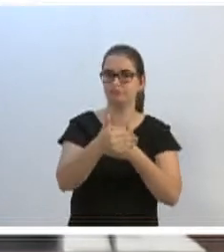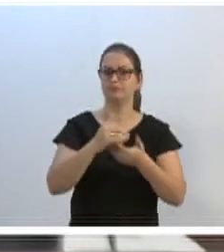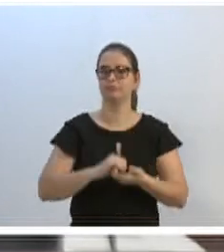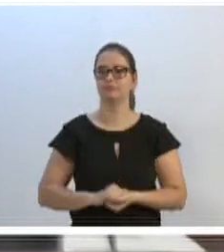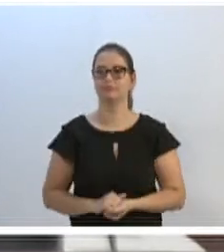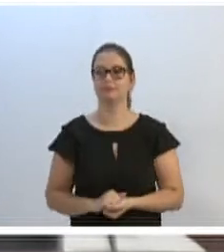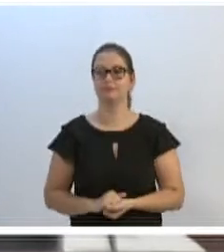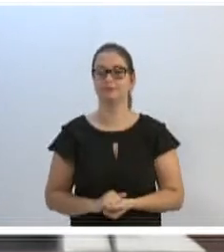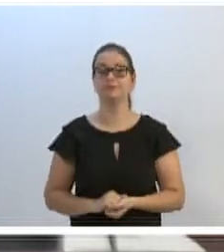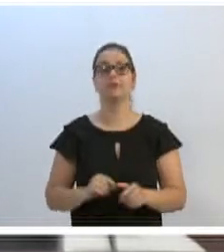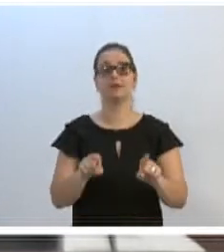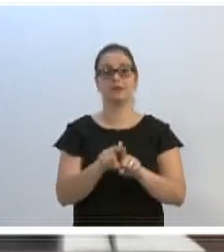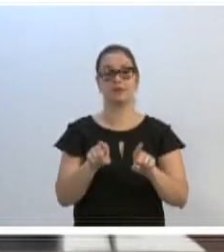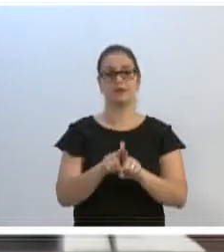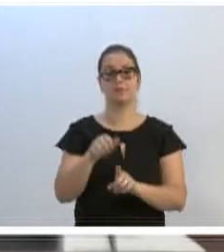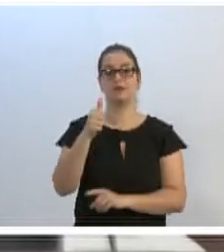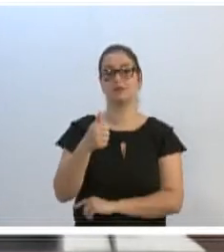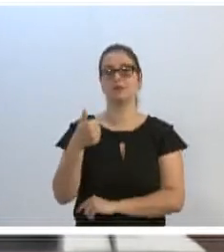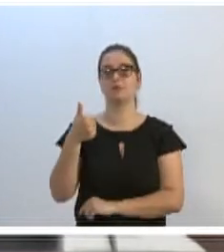e